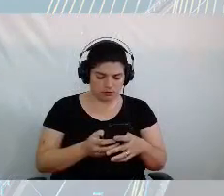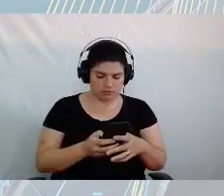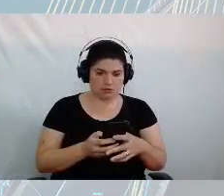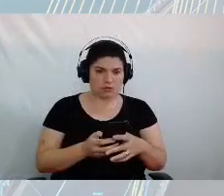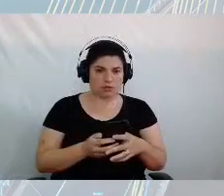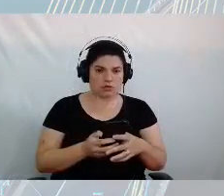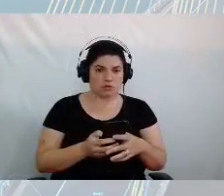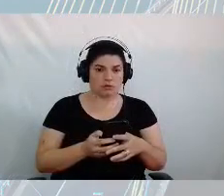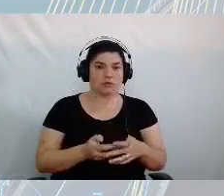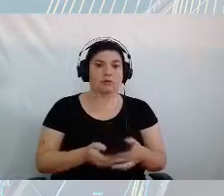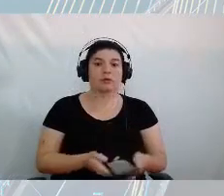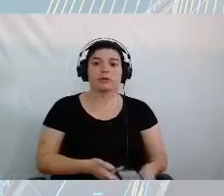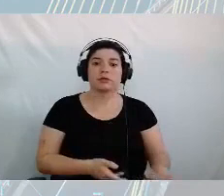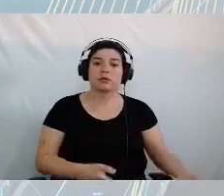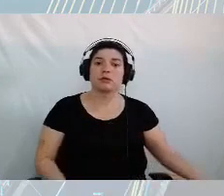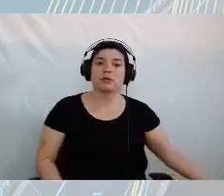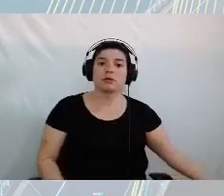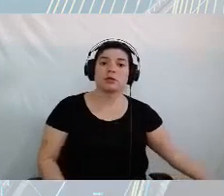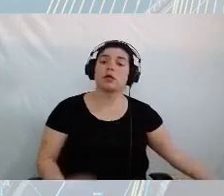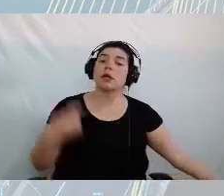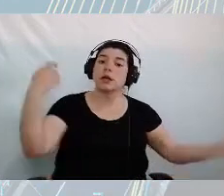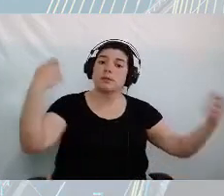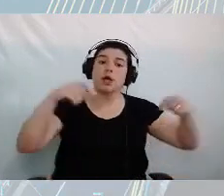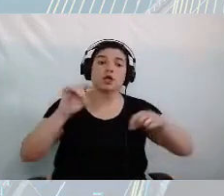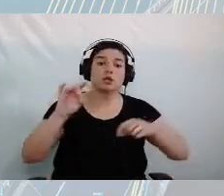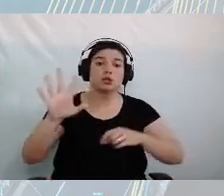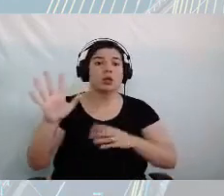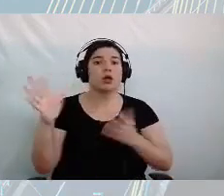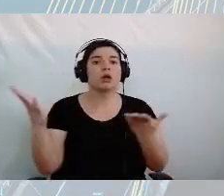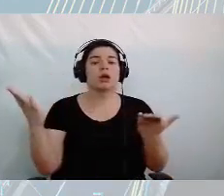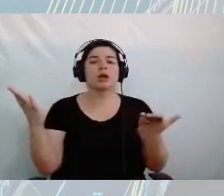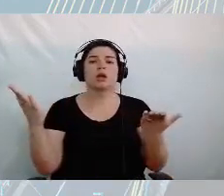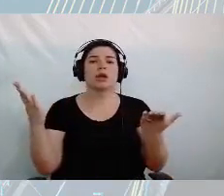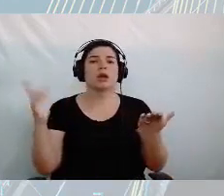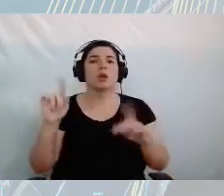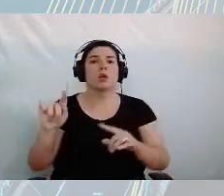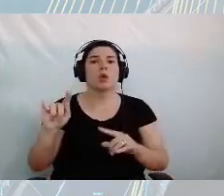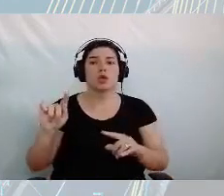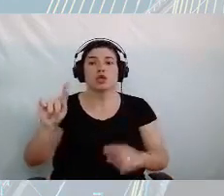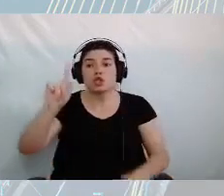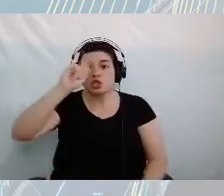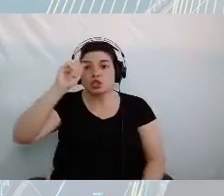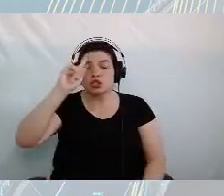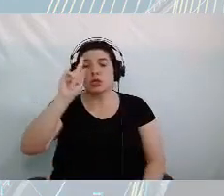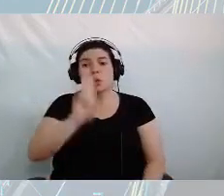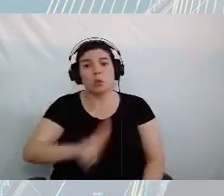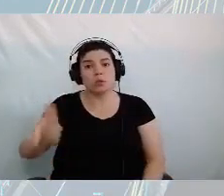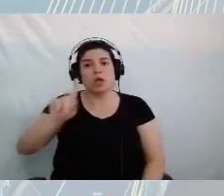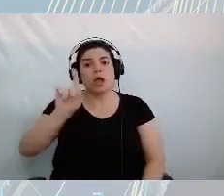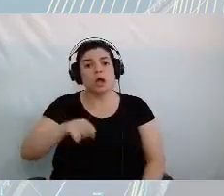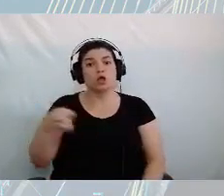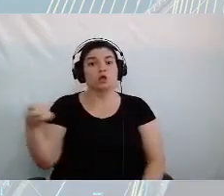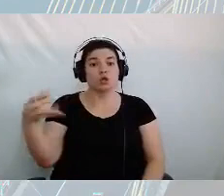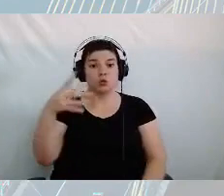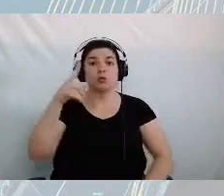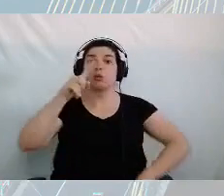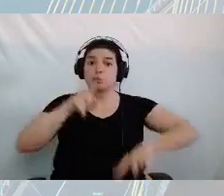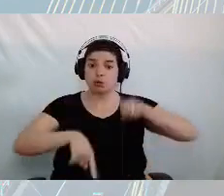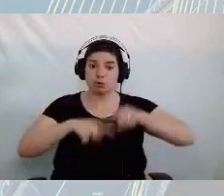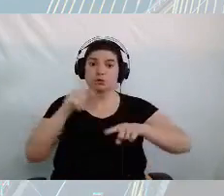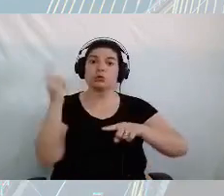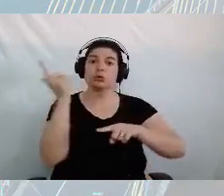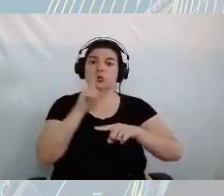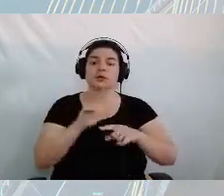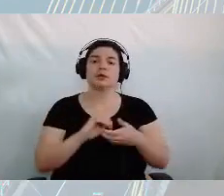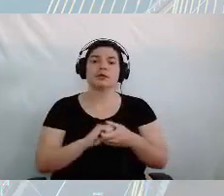dar aquele pequeno tapinha para que uma coisa que a gente usava todo dia se transformasse num novo produto. Nesse